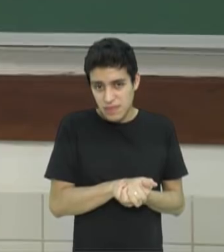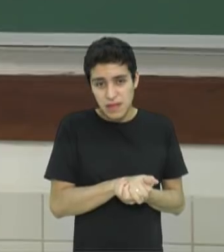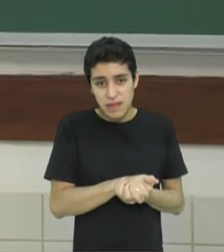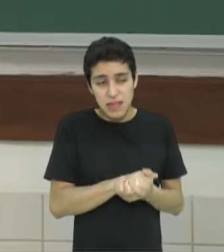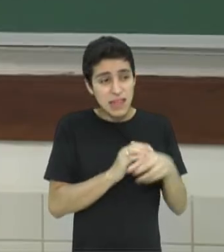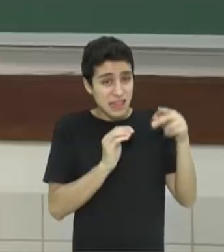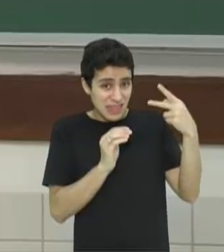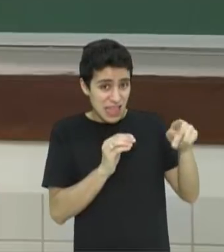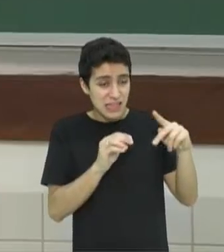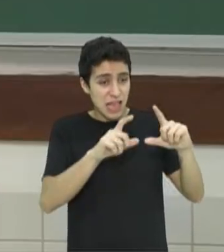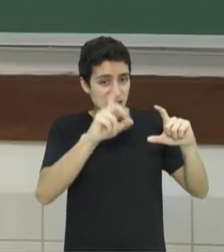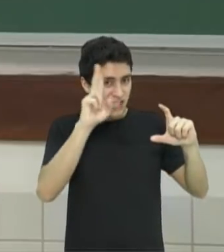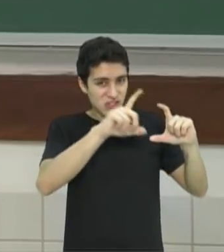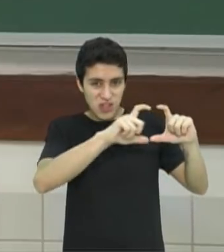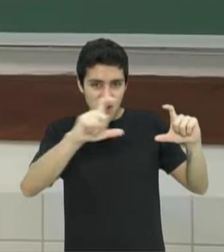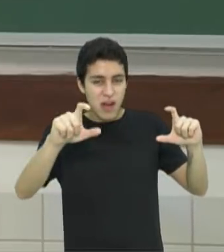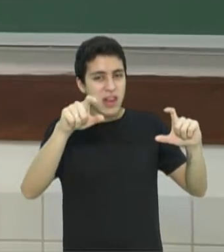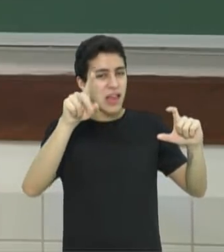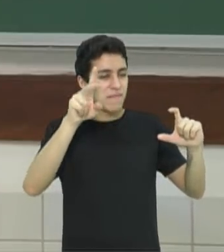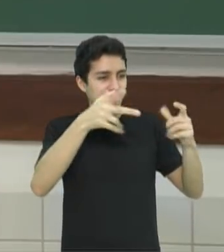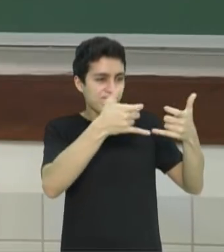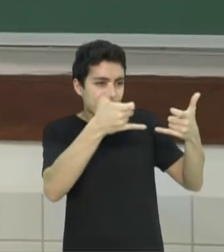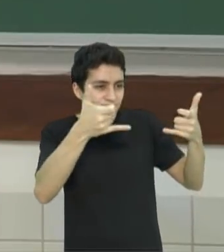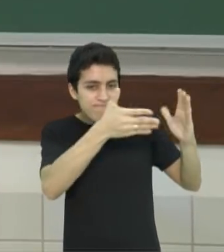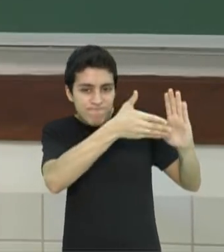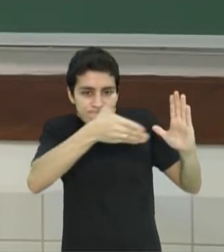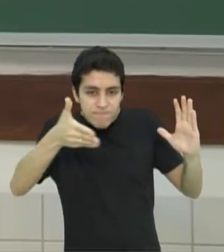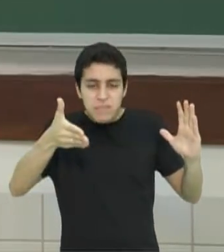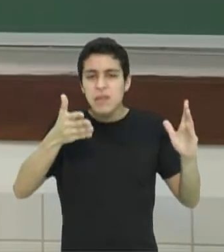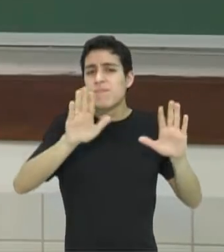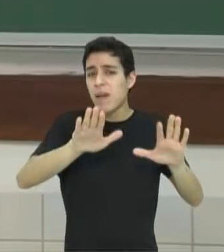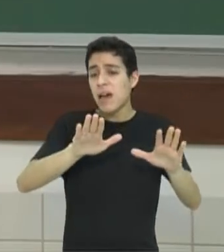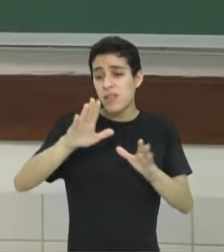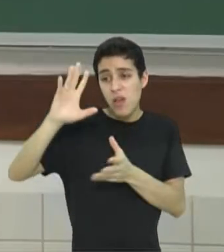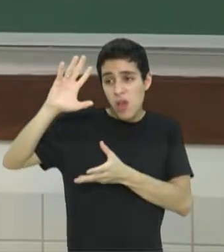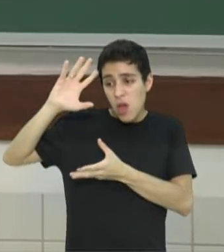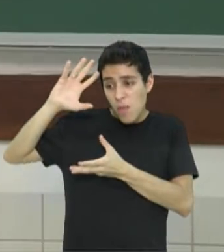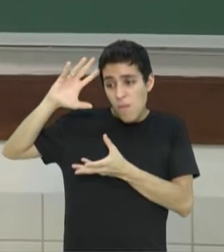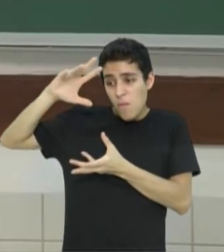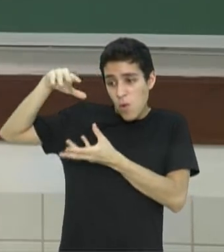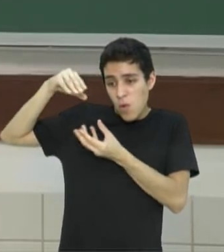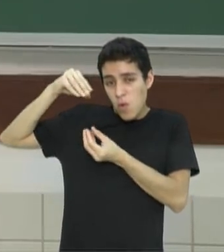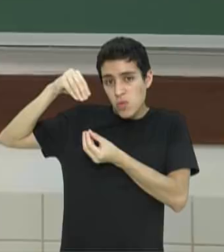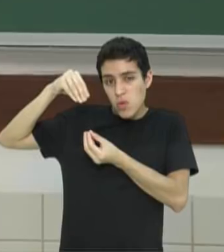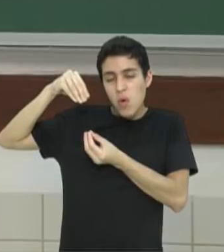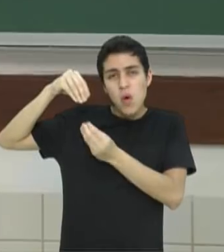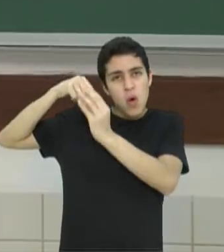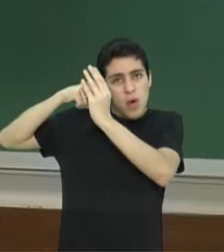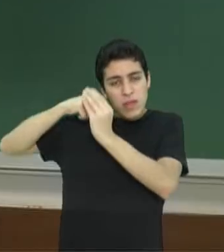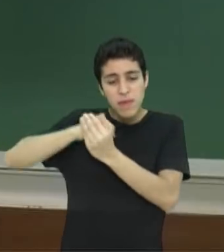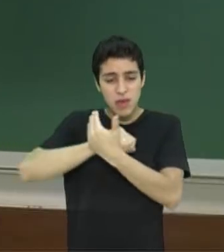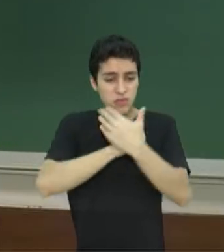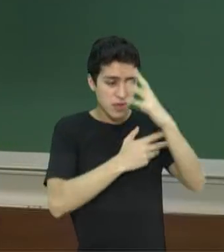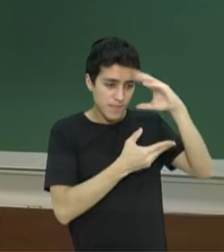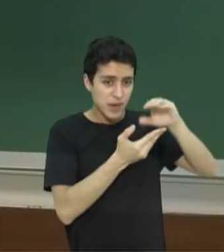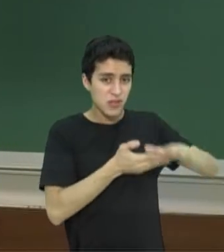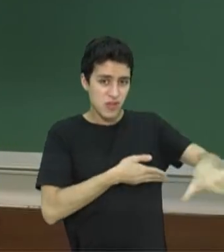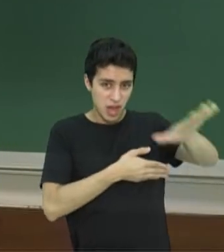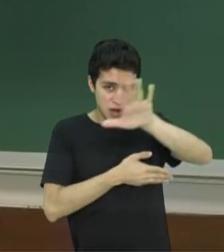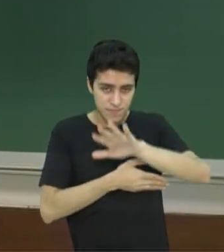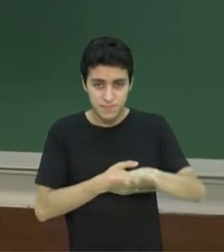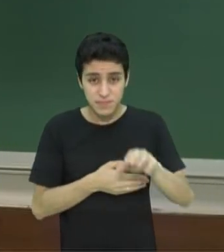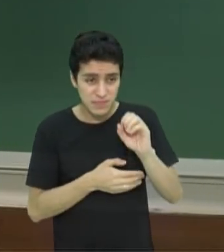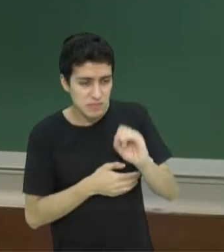de mundo faz com que a gente entenda melhor os textos. Nesse caso aqui, como você não entendeu da primeira vez,